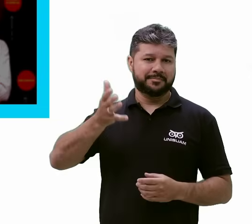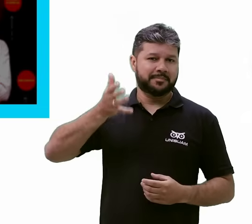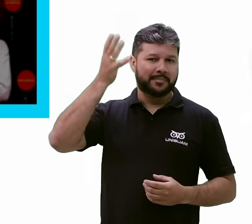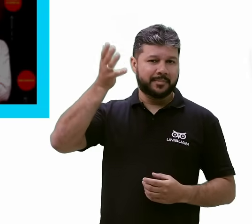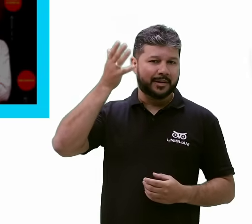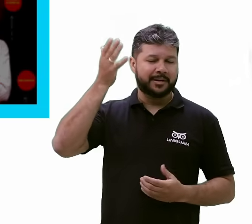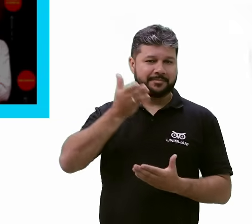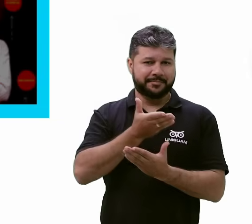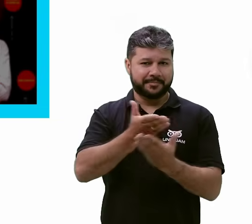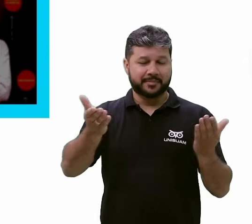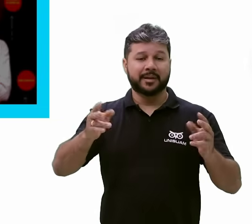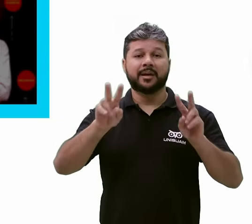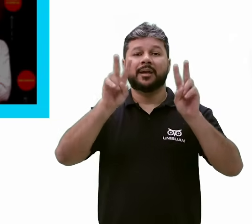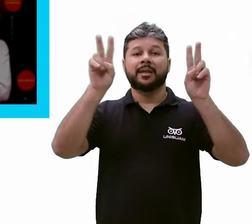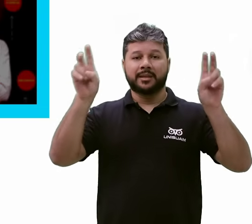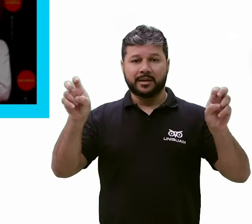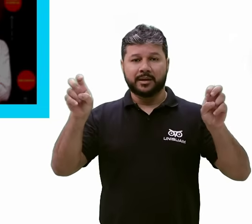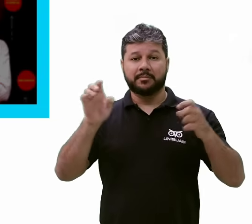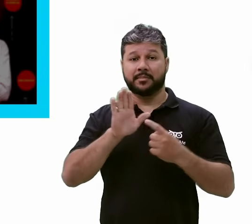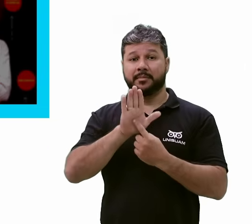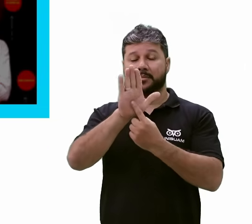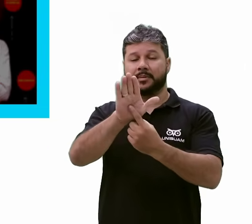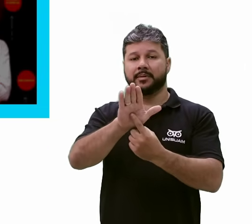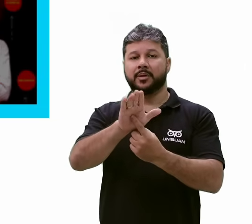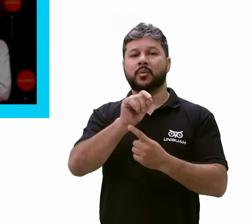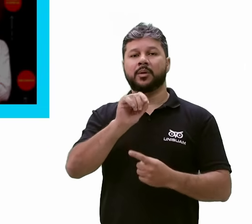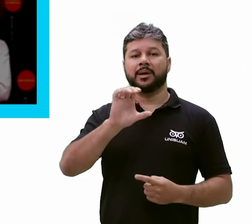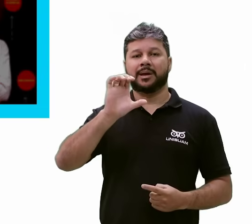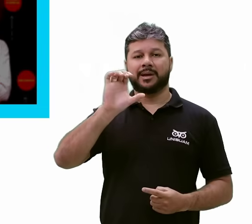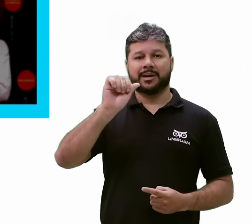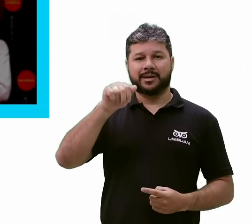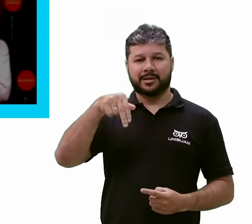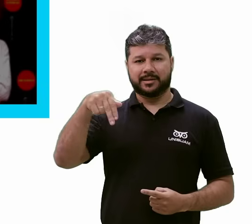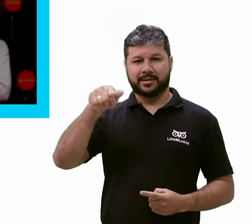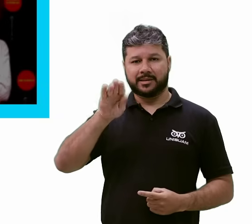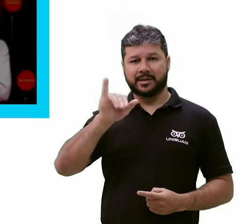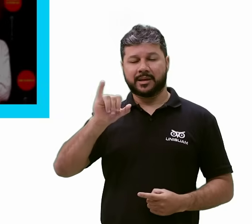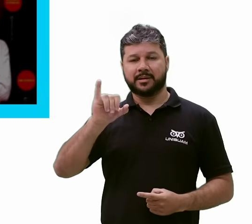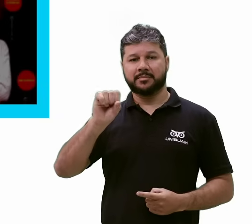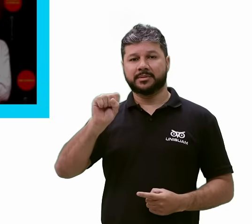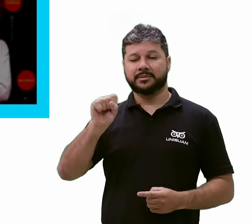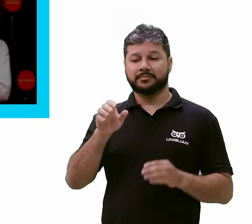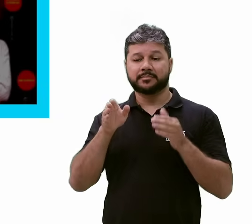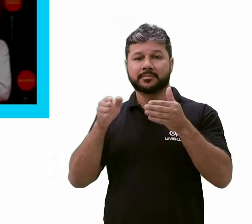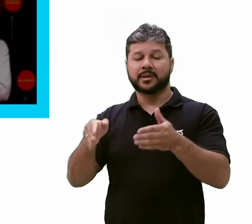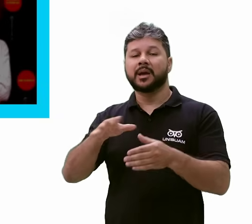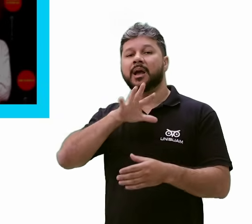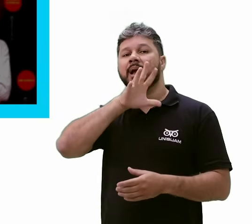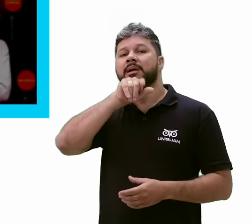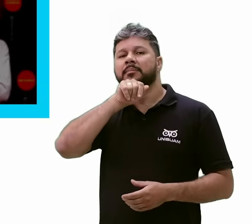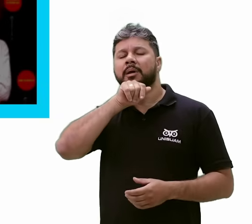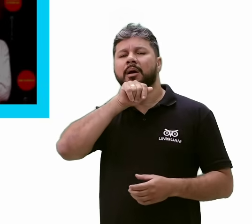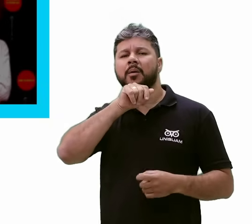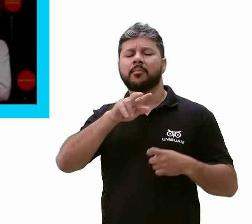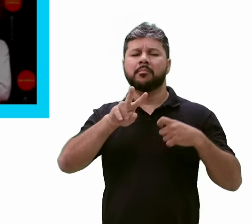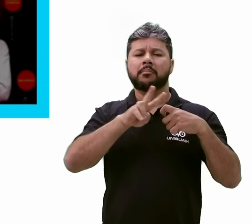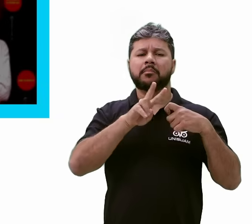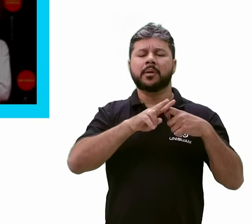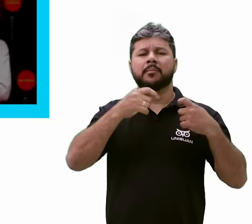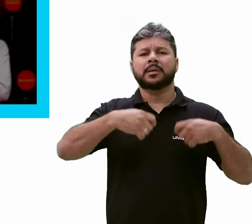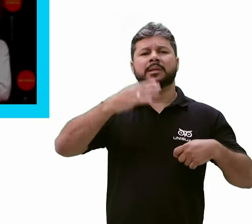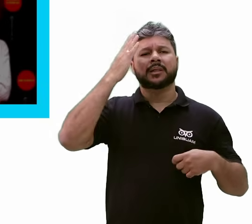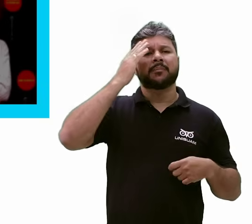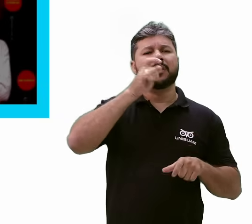para vocês. O tema que eu trouxe é cannabis medicinal para animais. O que o médico veterinário precisa saber?